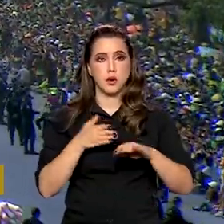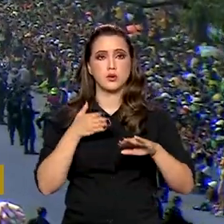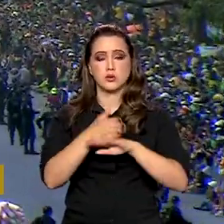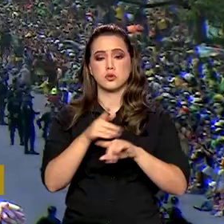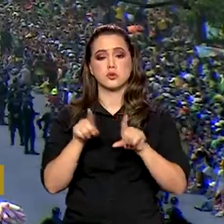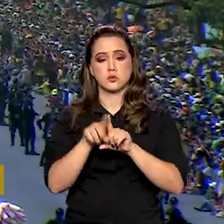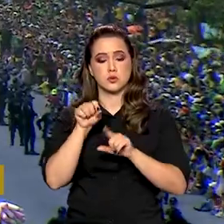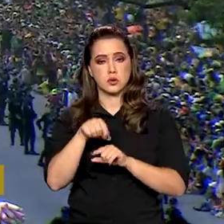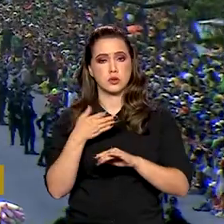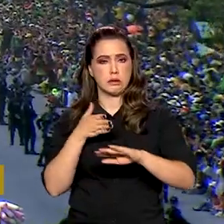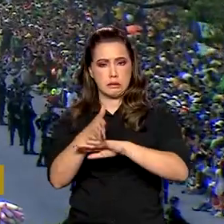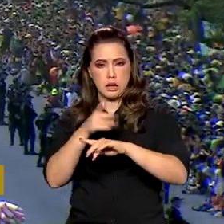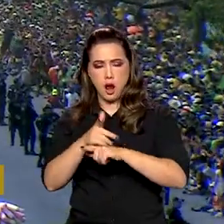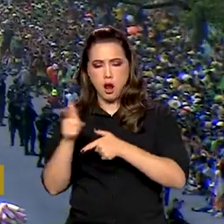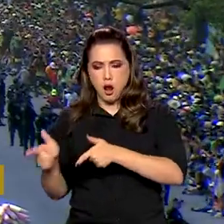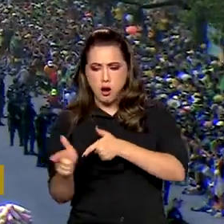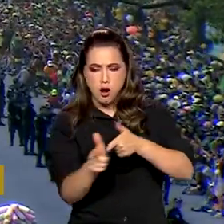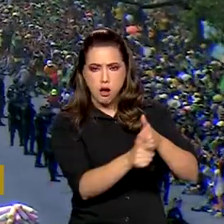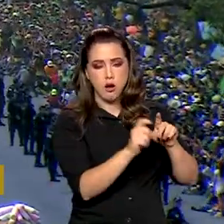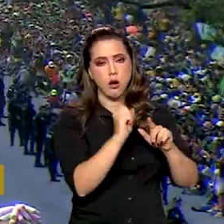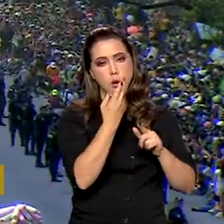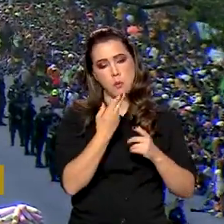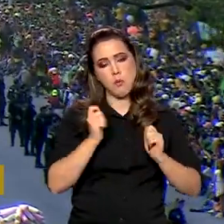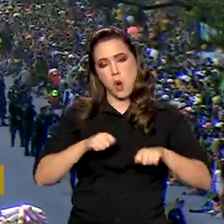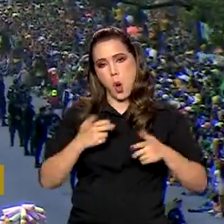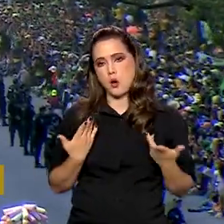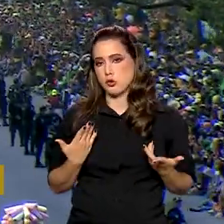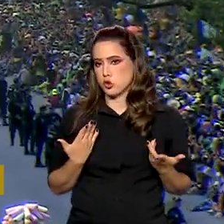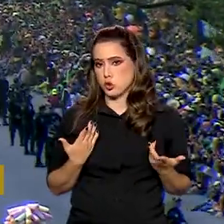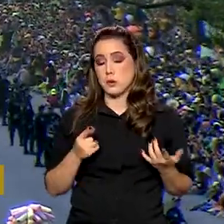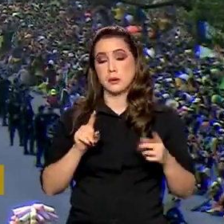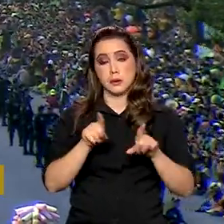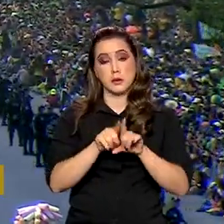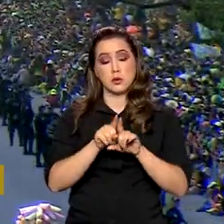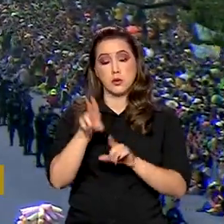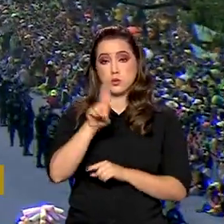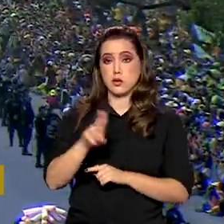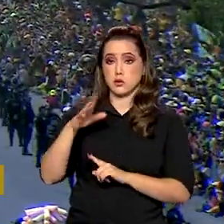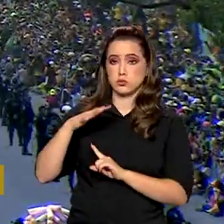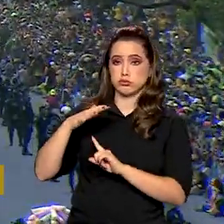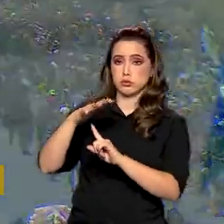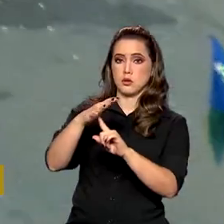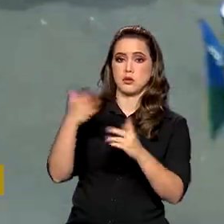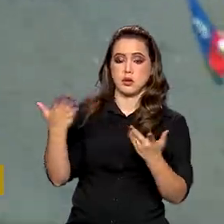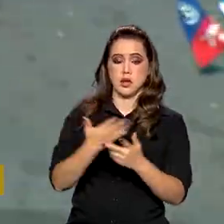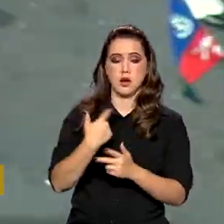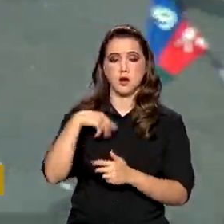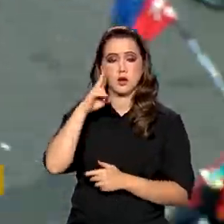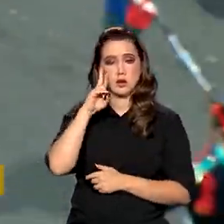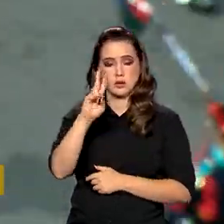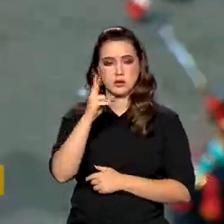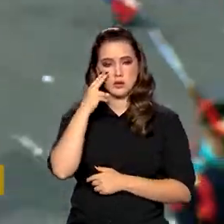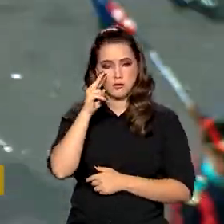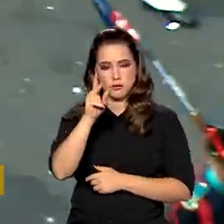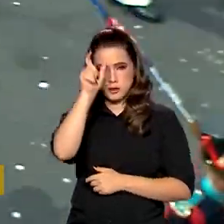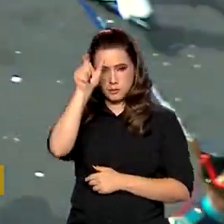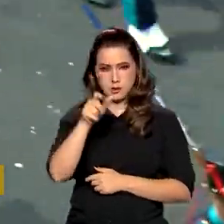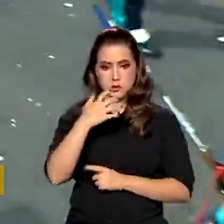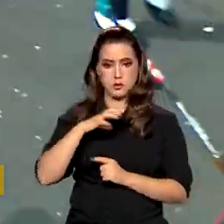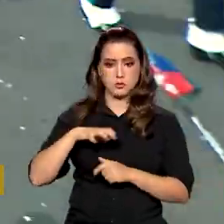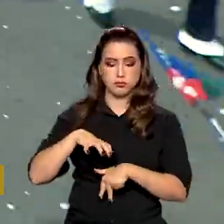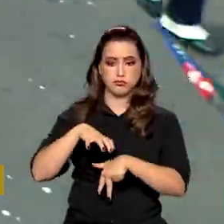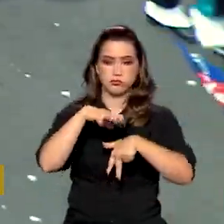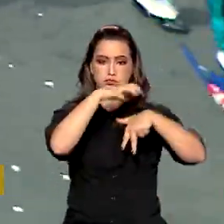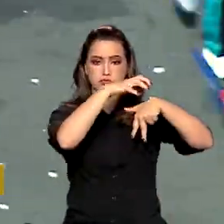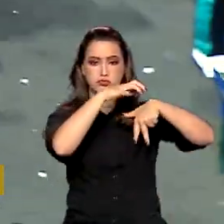de tropa, também pode ser armado, né, foi inclusive a aeronave que realizou agora o salto, né, dos operacional